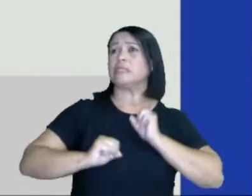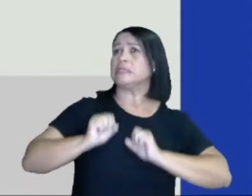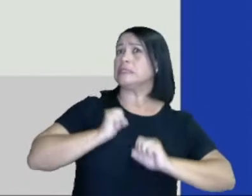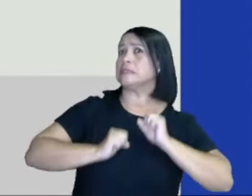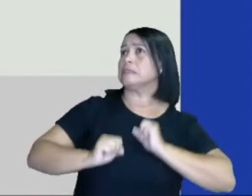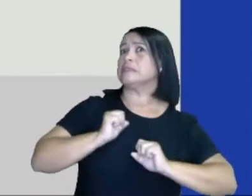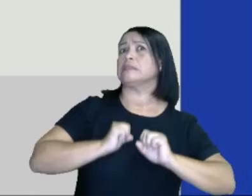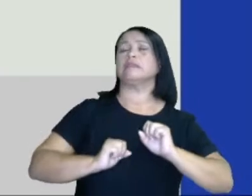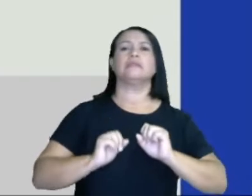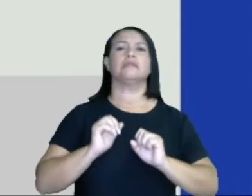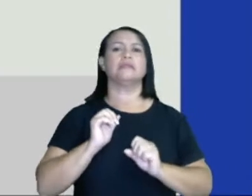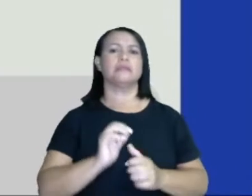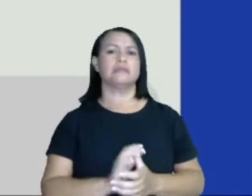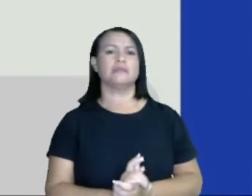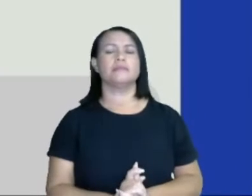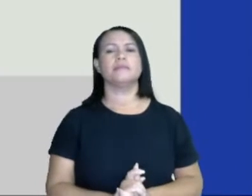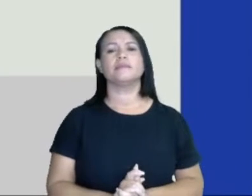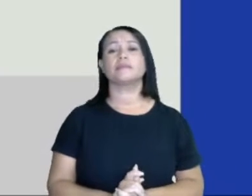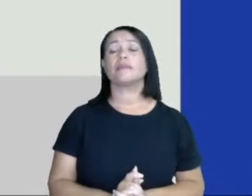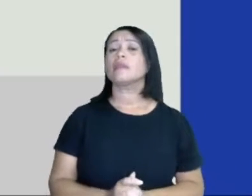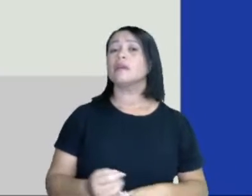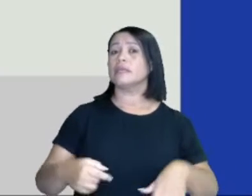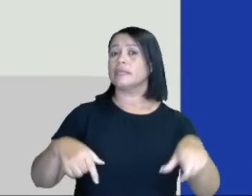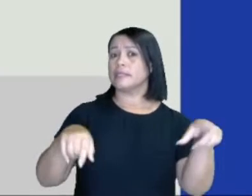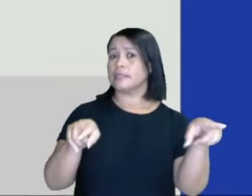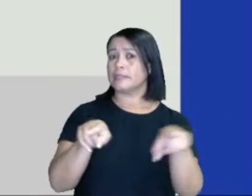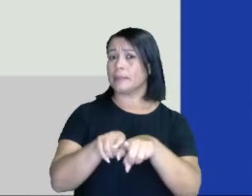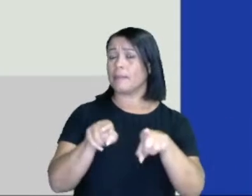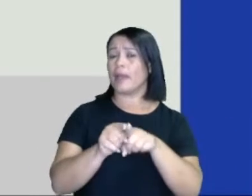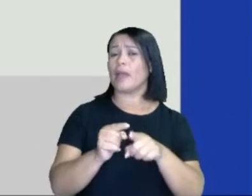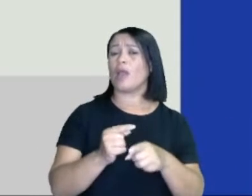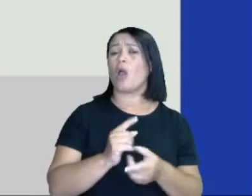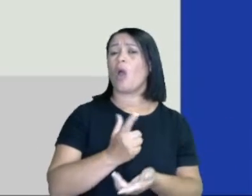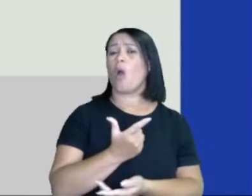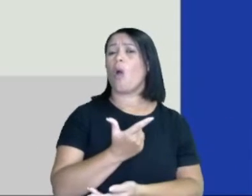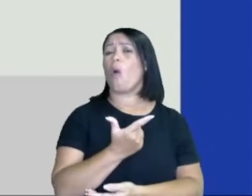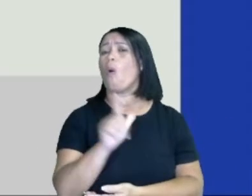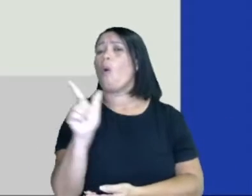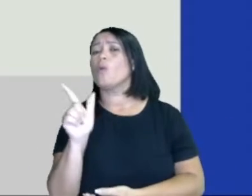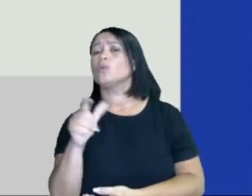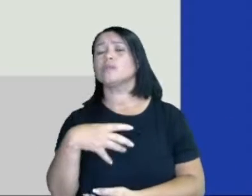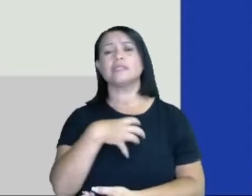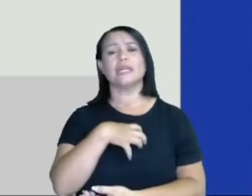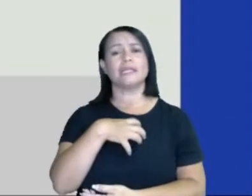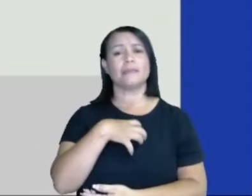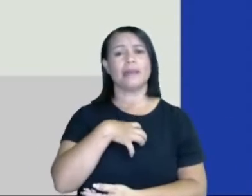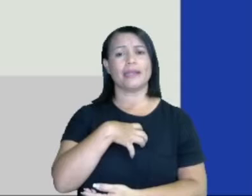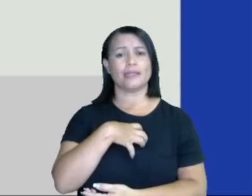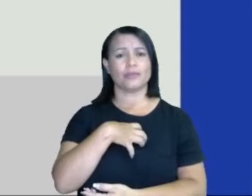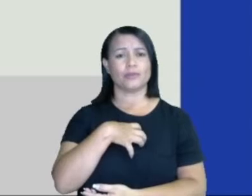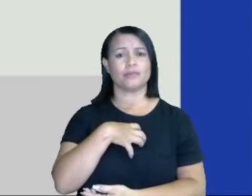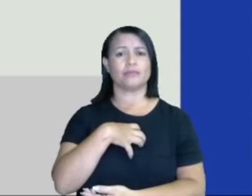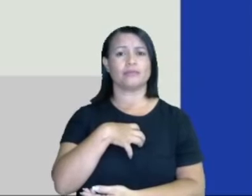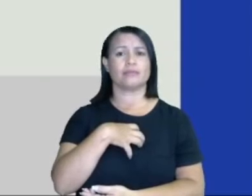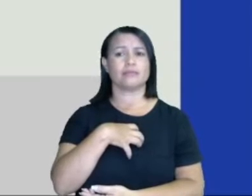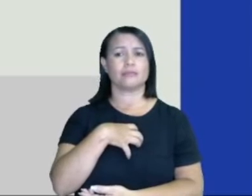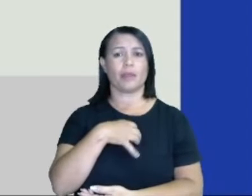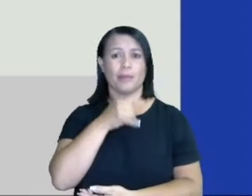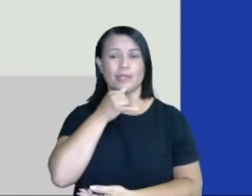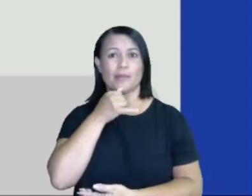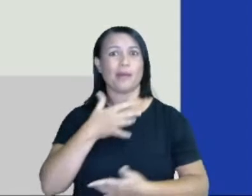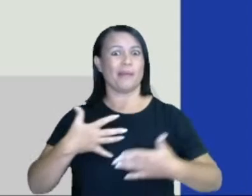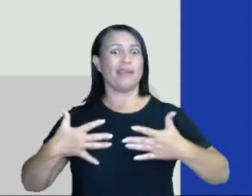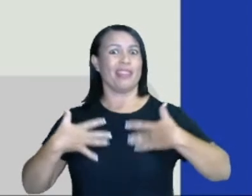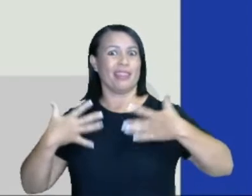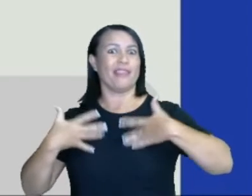me intranquiliza e outros sentimentos, como por exemplo, me divierte, quando uma coisa é bem